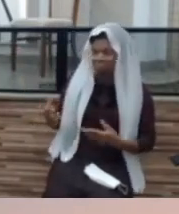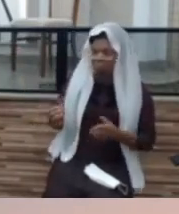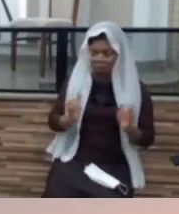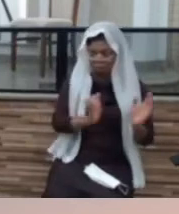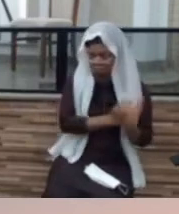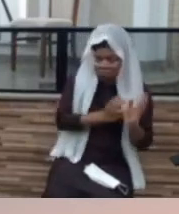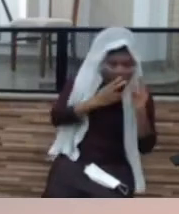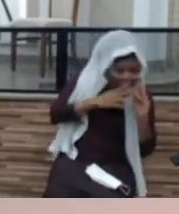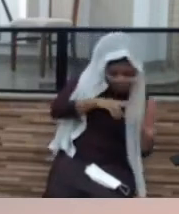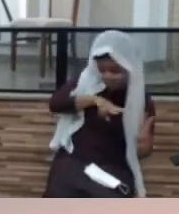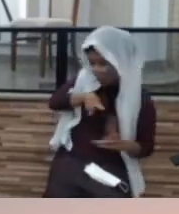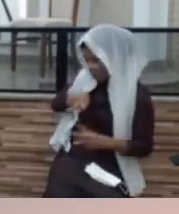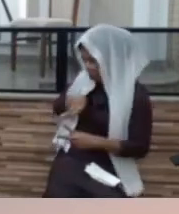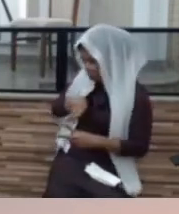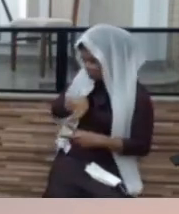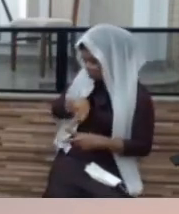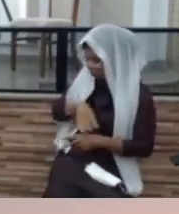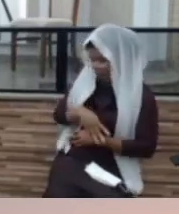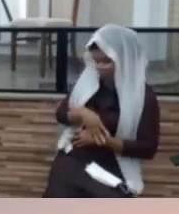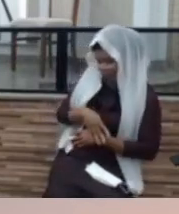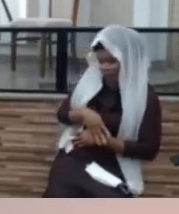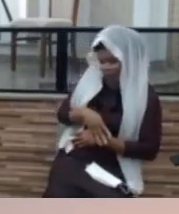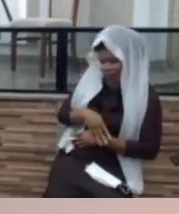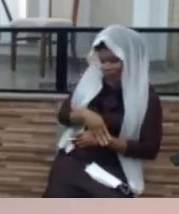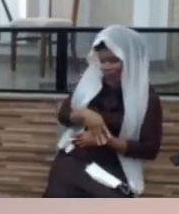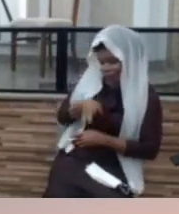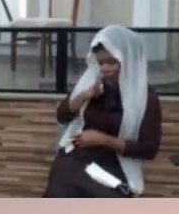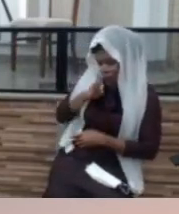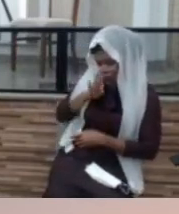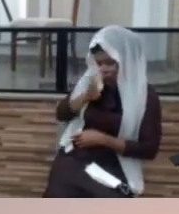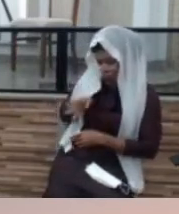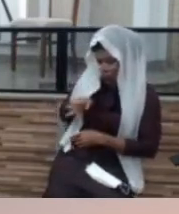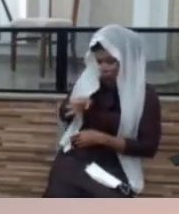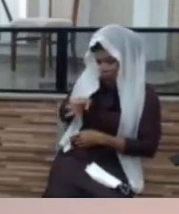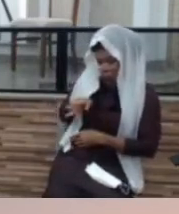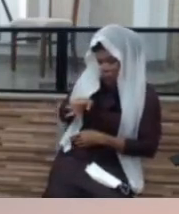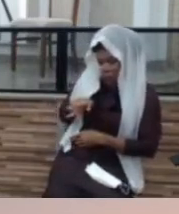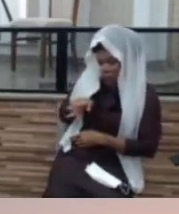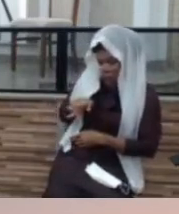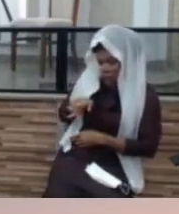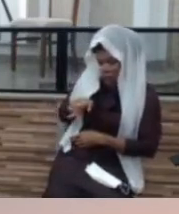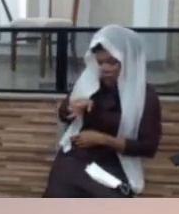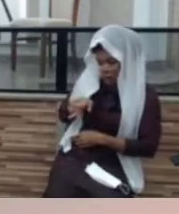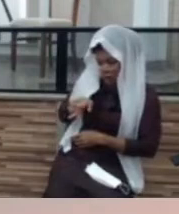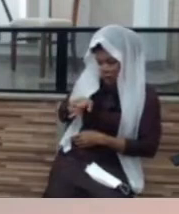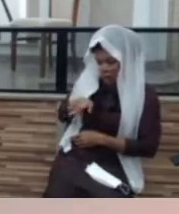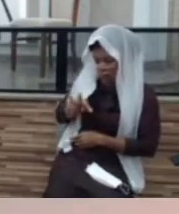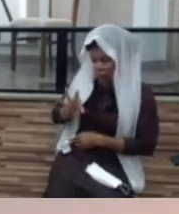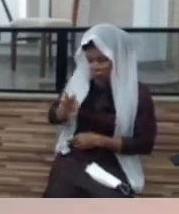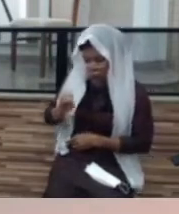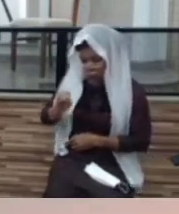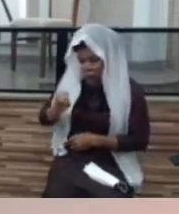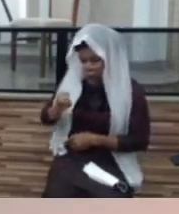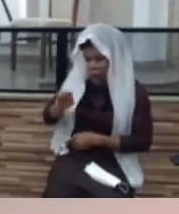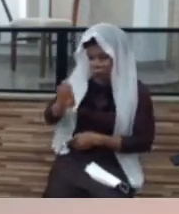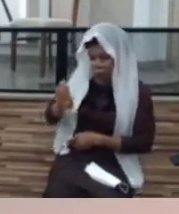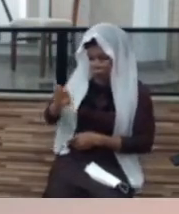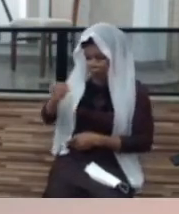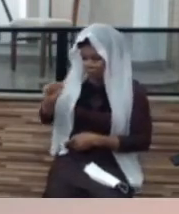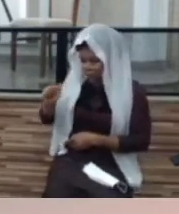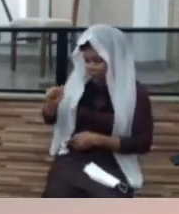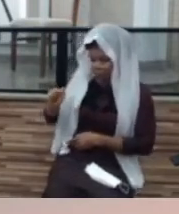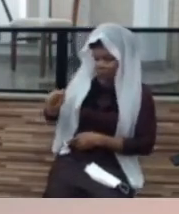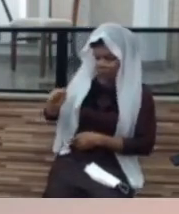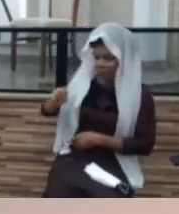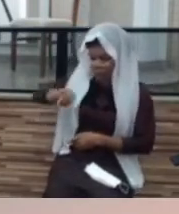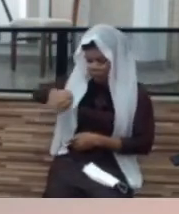Os líderes eram Tobias, irmãos, Sambalate e Gessem, ou Gessem, três homens líderes, irmão,